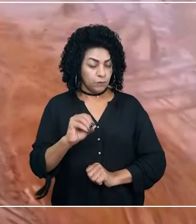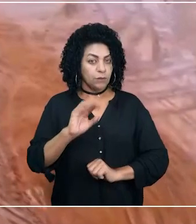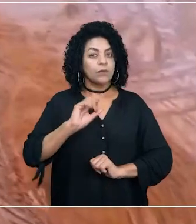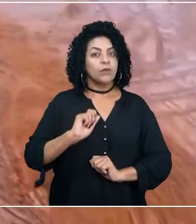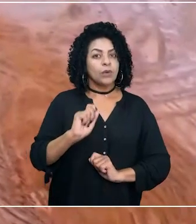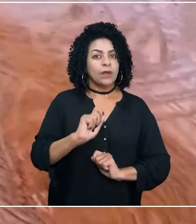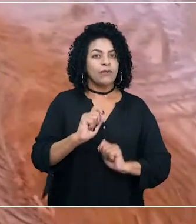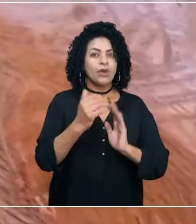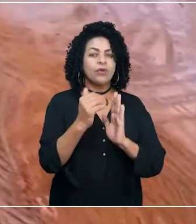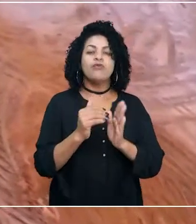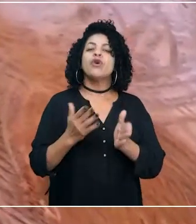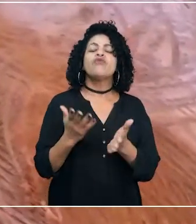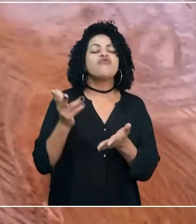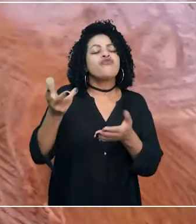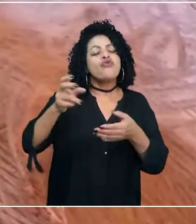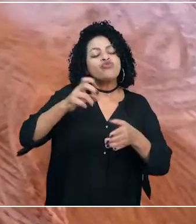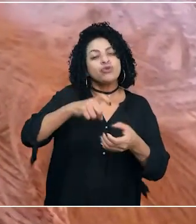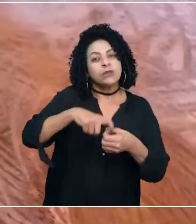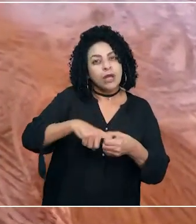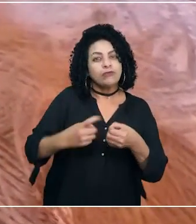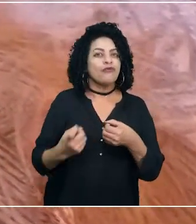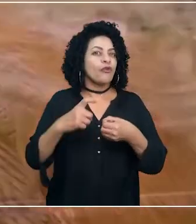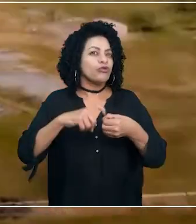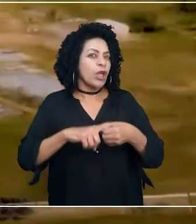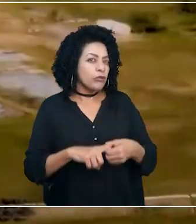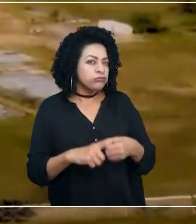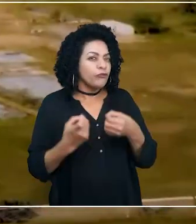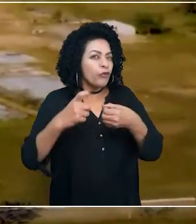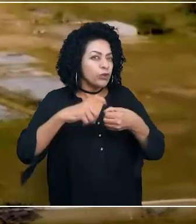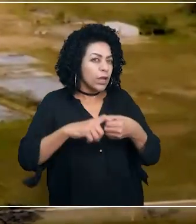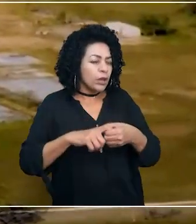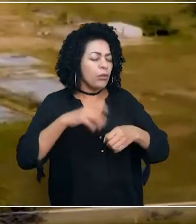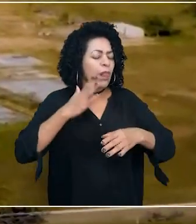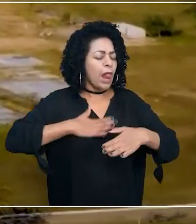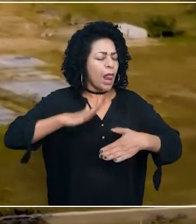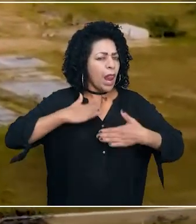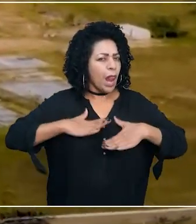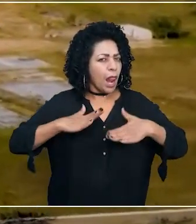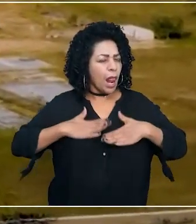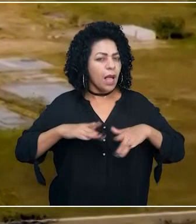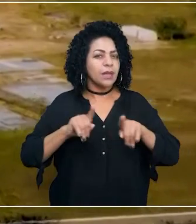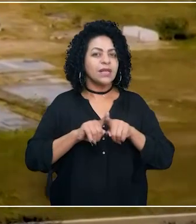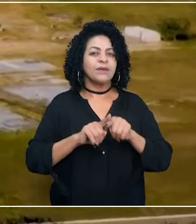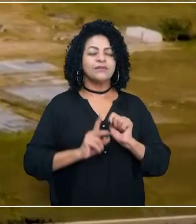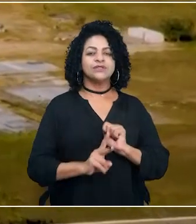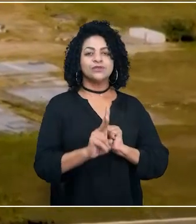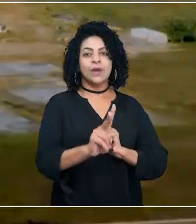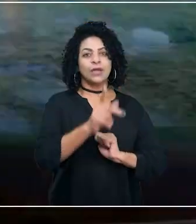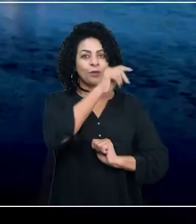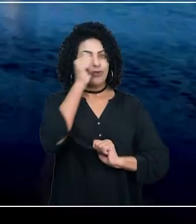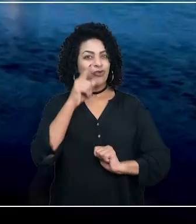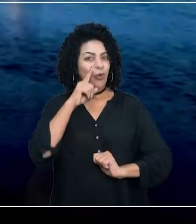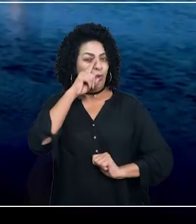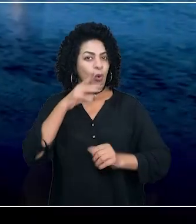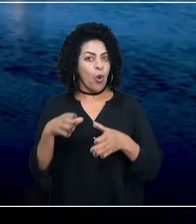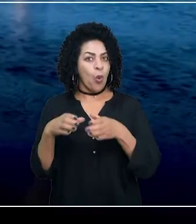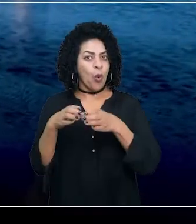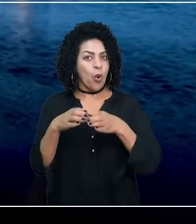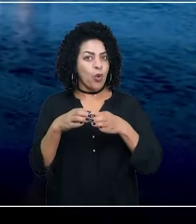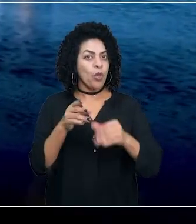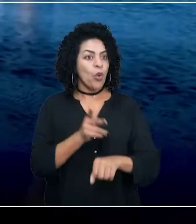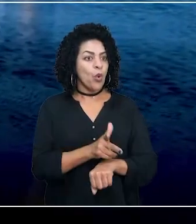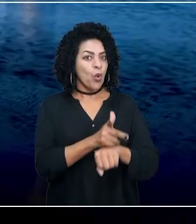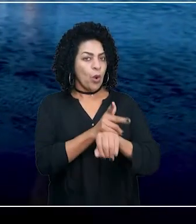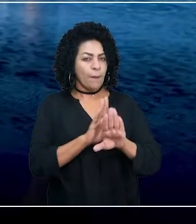INB foram gradualmente retomadas apenas as pessoas do grupo de risco acentuado continuaram em trabalho remoto